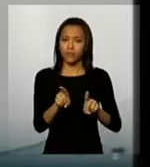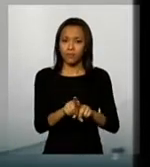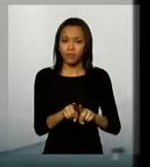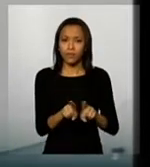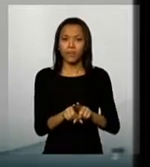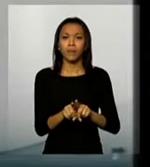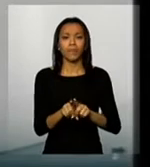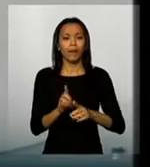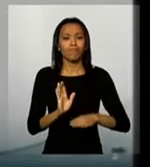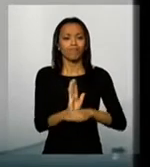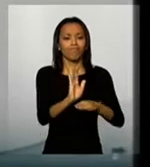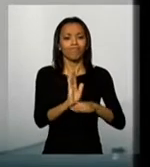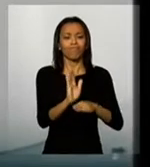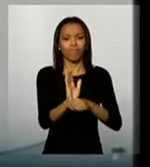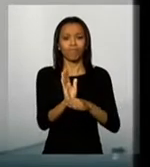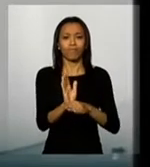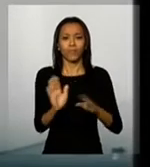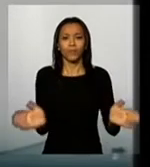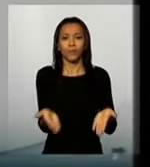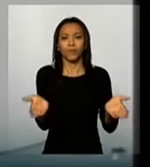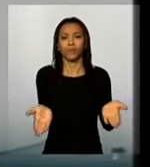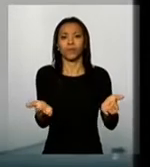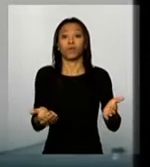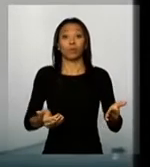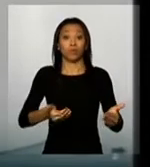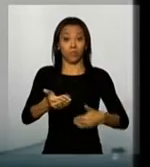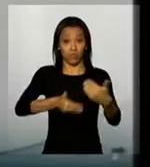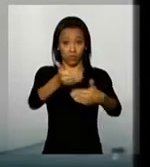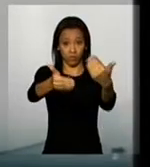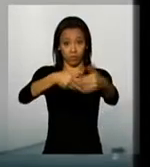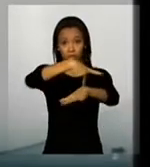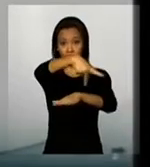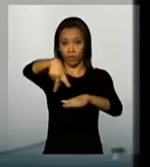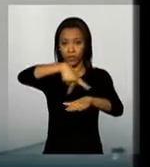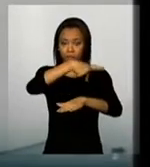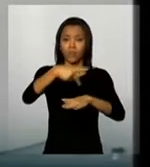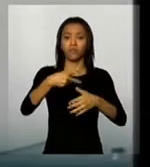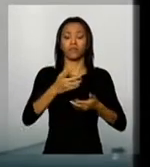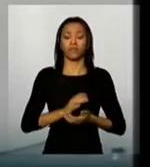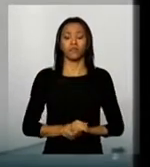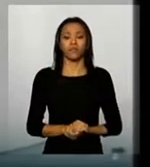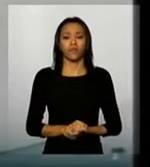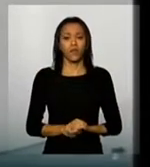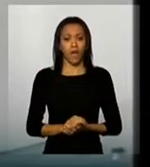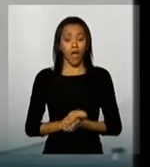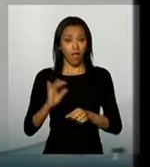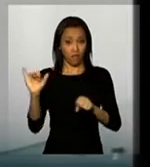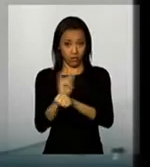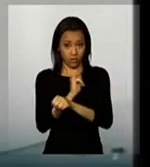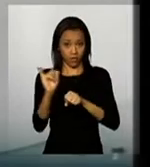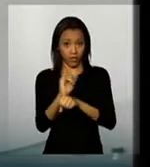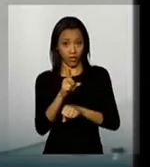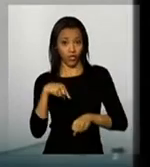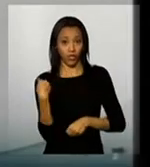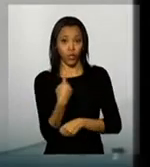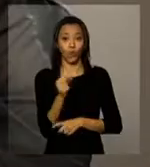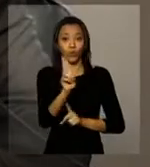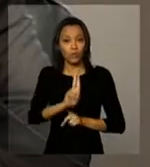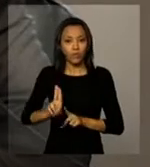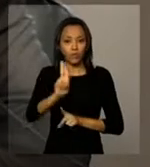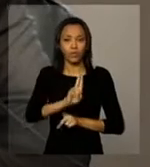viabilizar o crescimento sustentável no país. Os instrumentos que nós utilizamos são